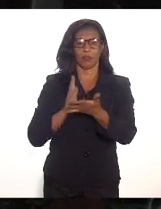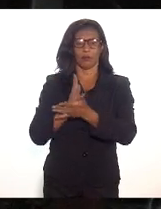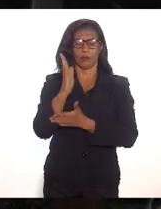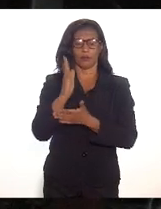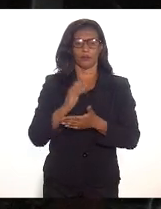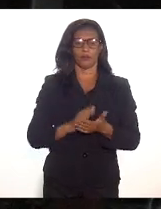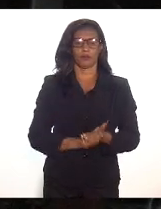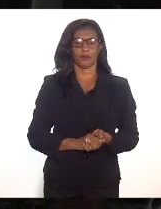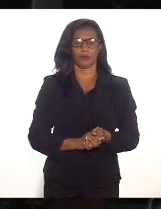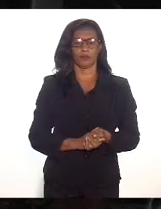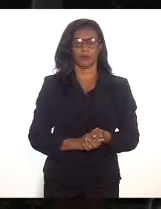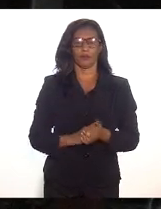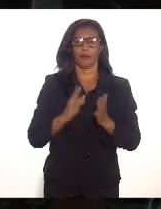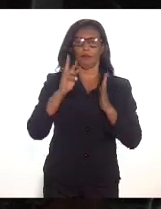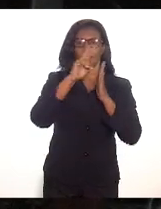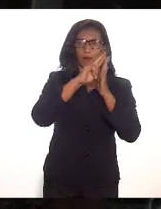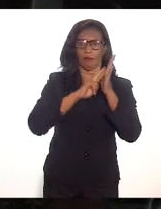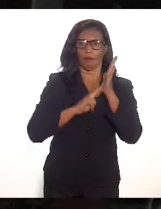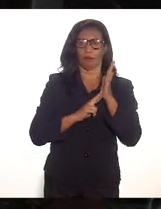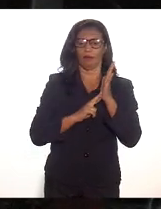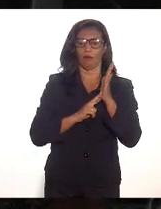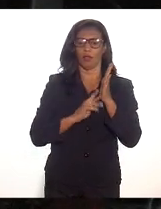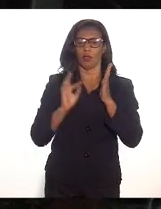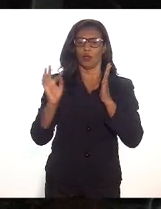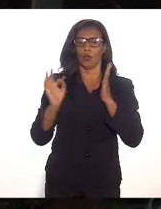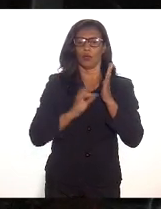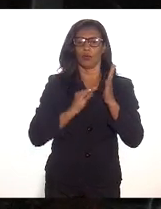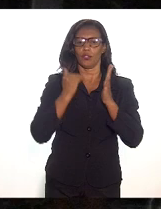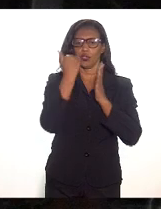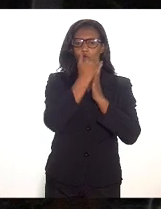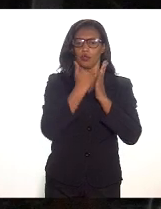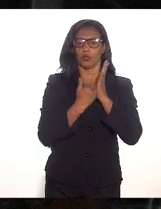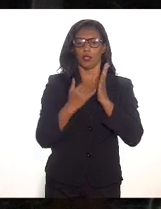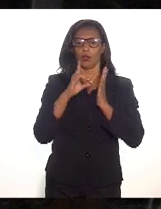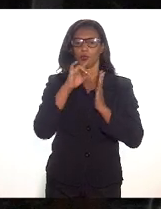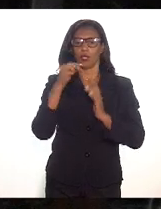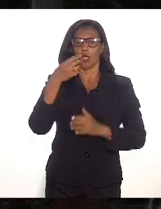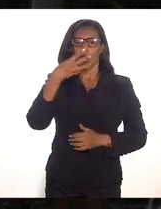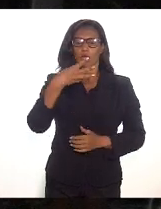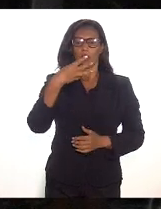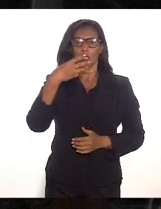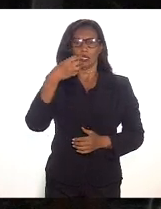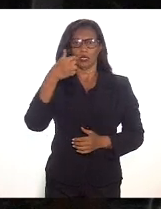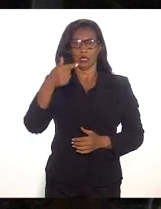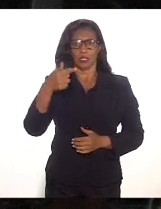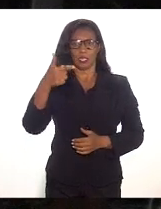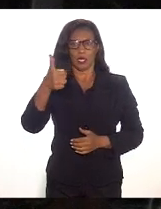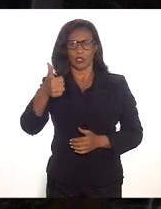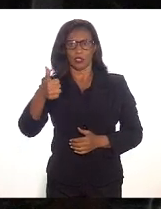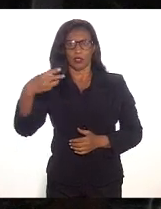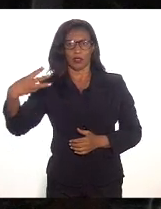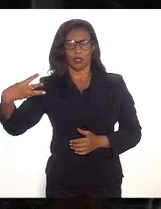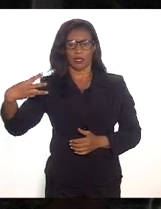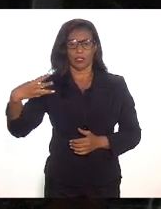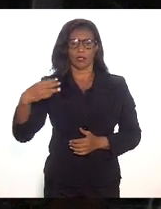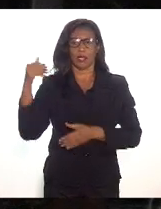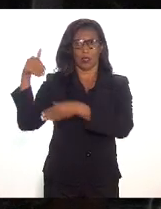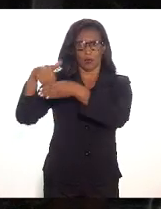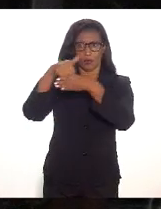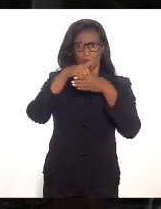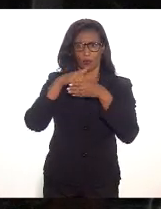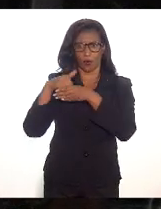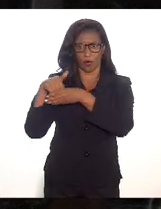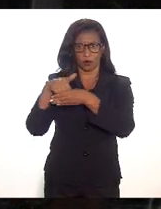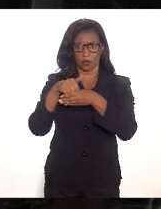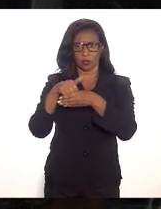aprovado. Requerimento com vistas à inclusão na ordem do dia do projeto de lei 3713. Em votação, aqueles